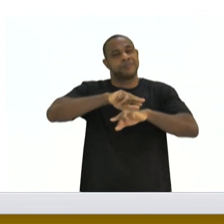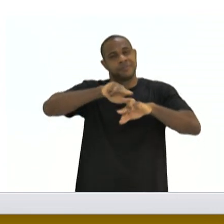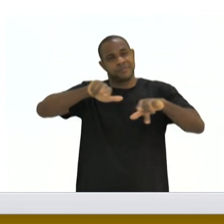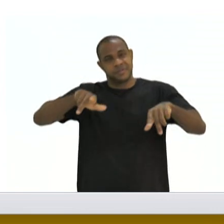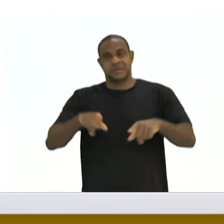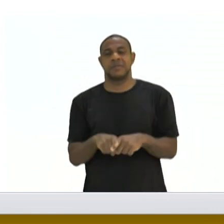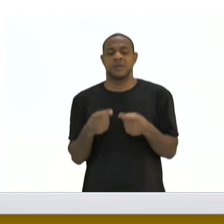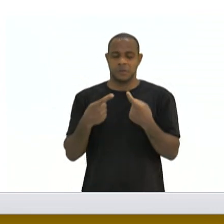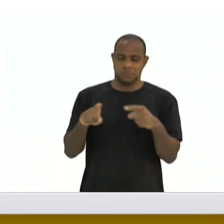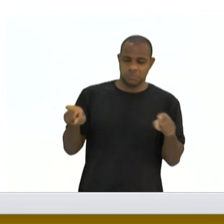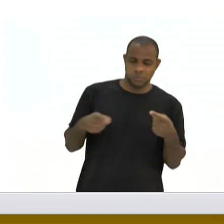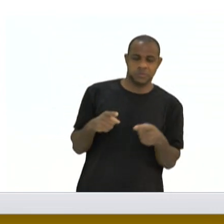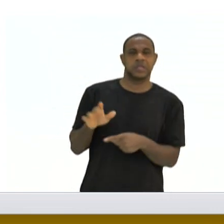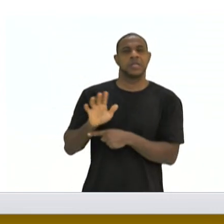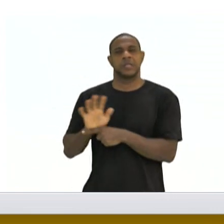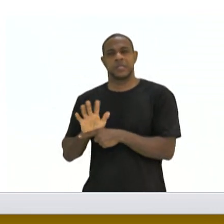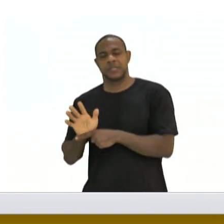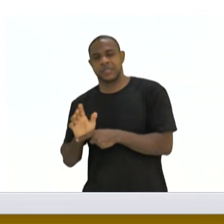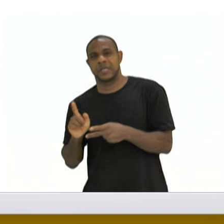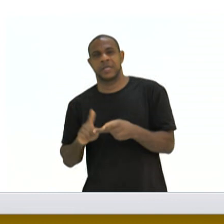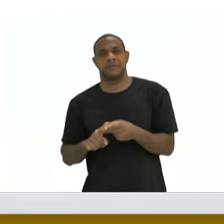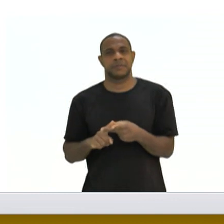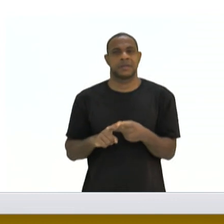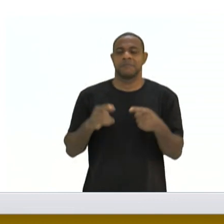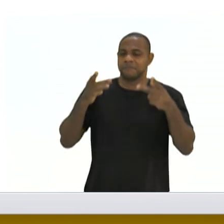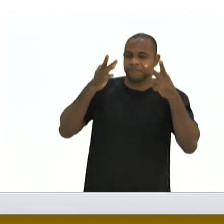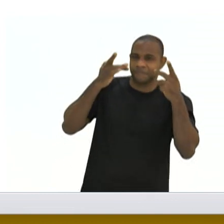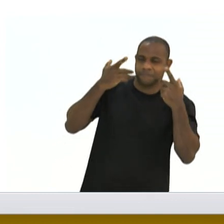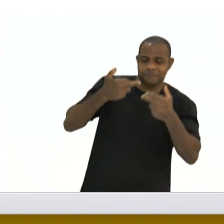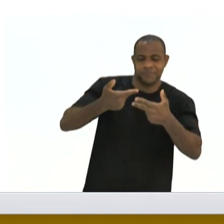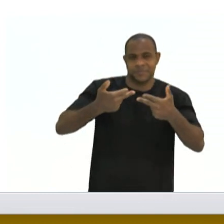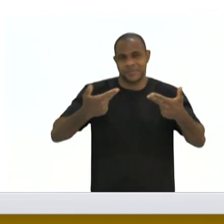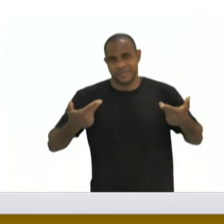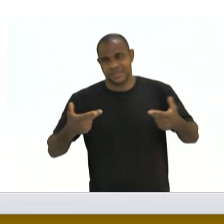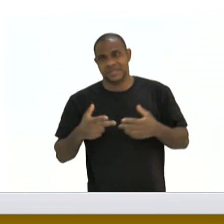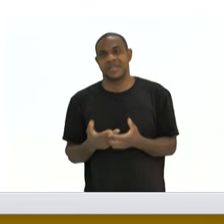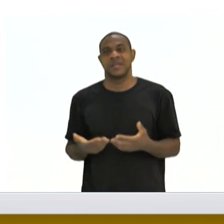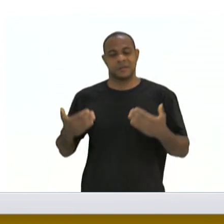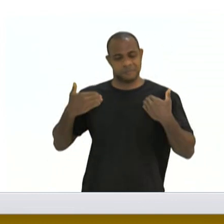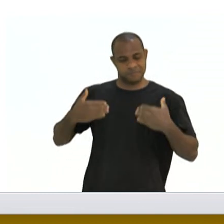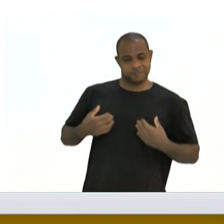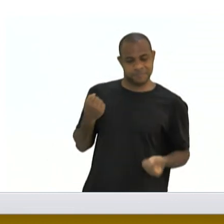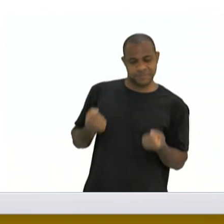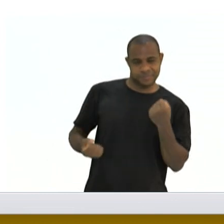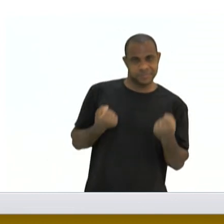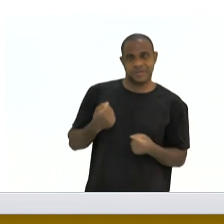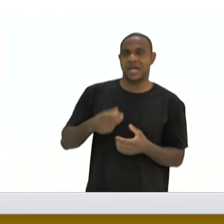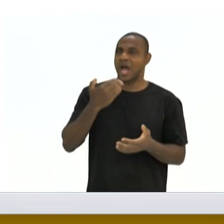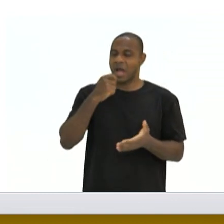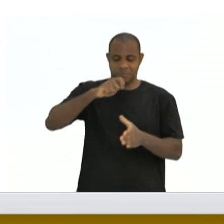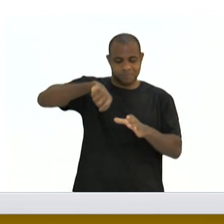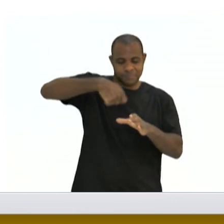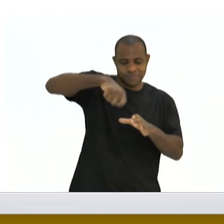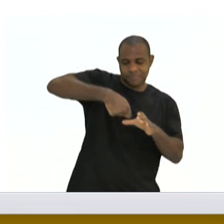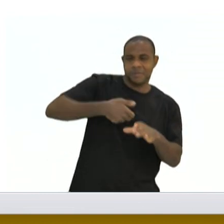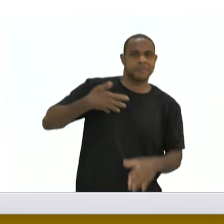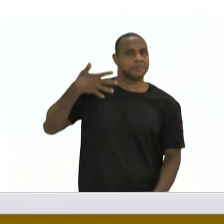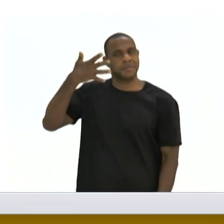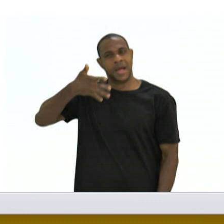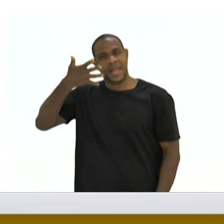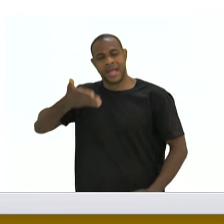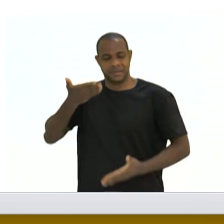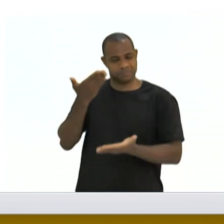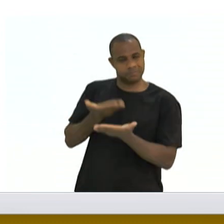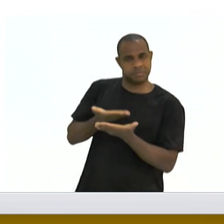música cinema artes cênicas exercício físico culinária palestra